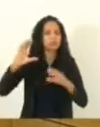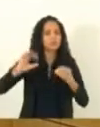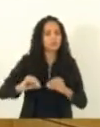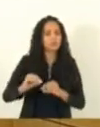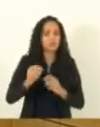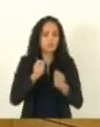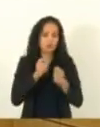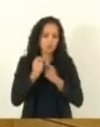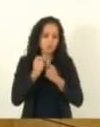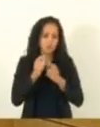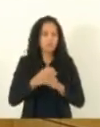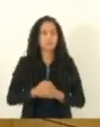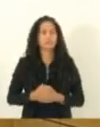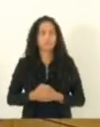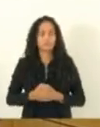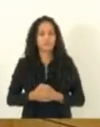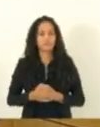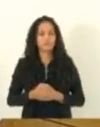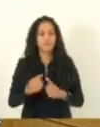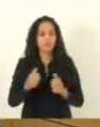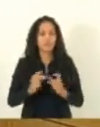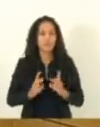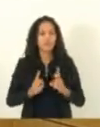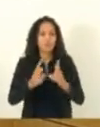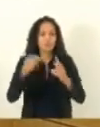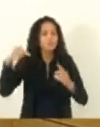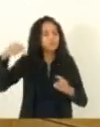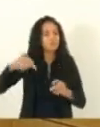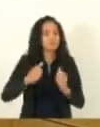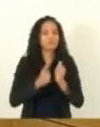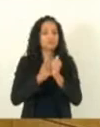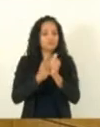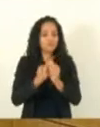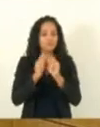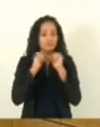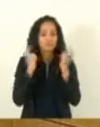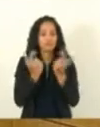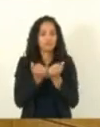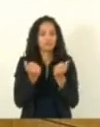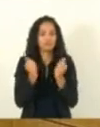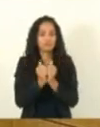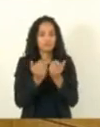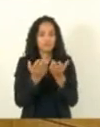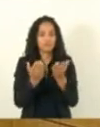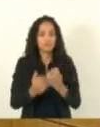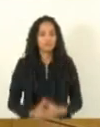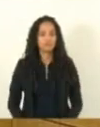Jornal Panorama. Continue com a nossa programação, TV Assembleia mais perto de você.